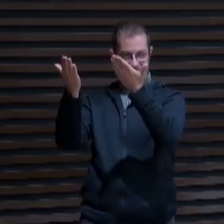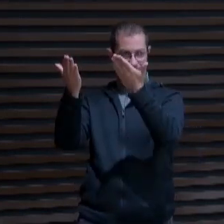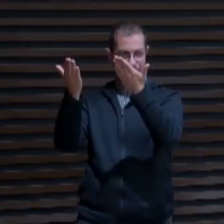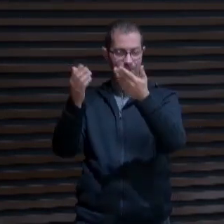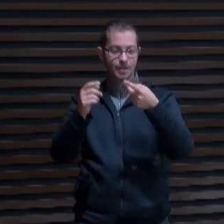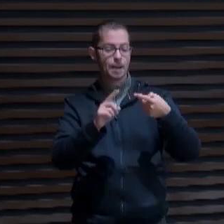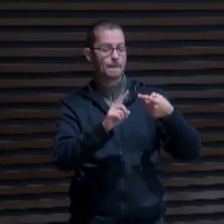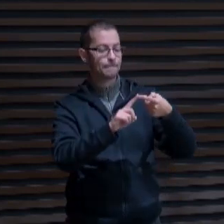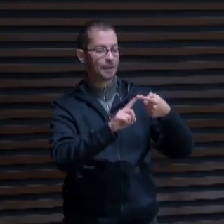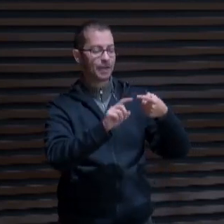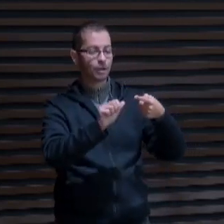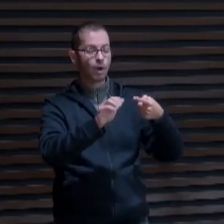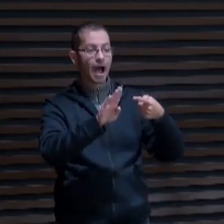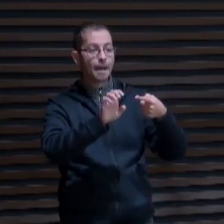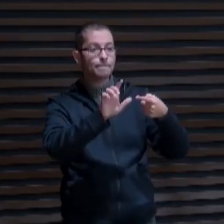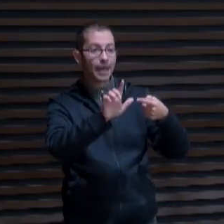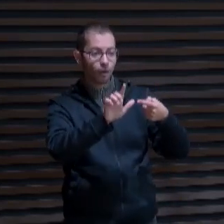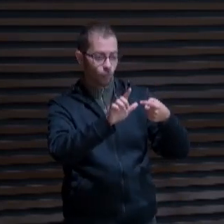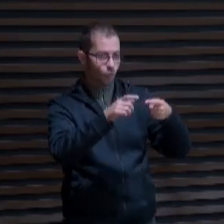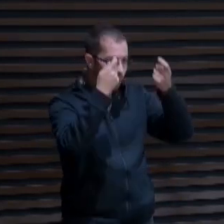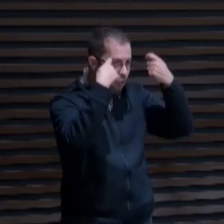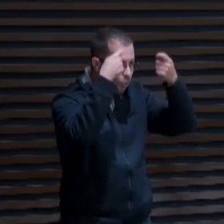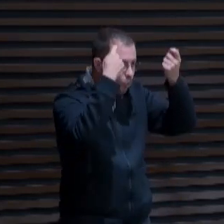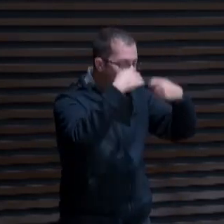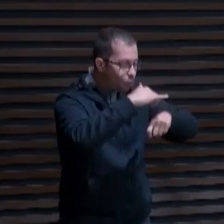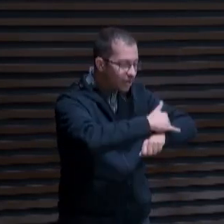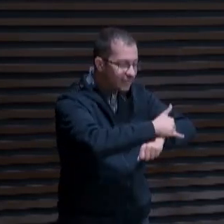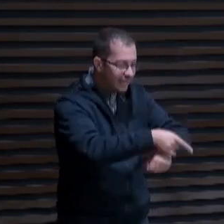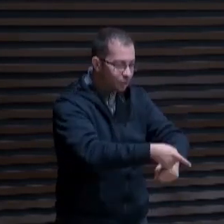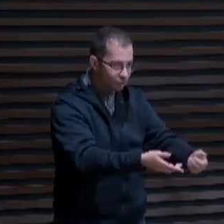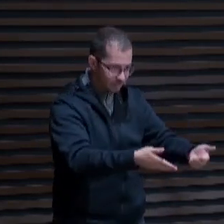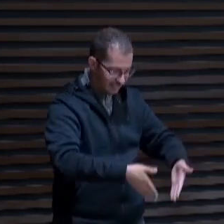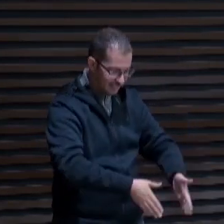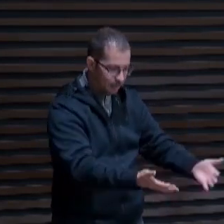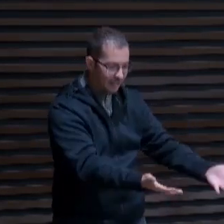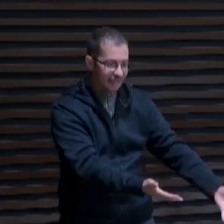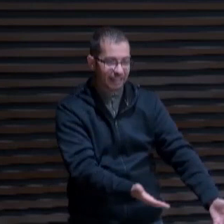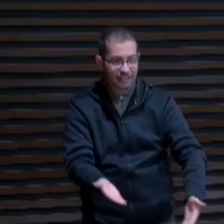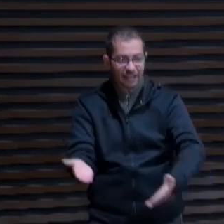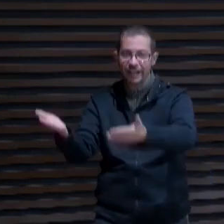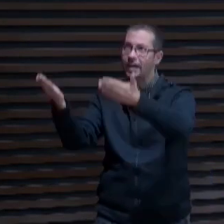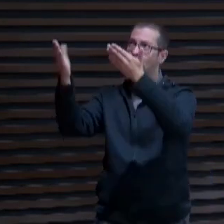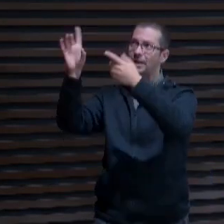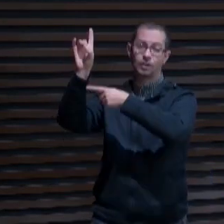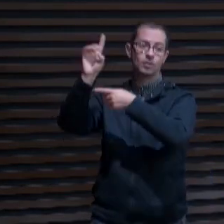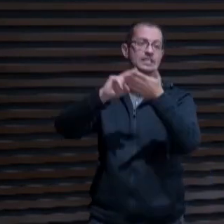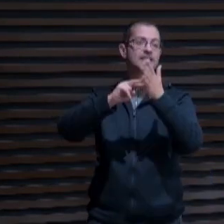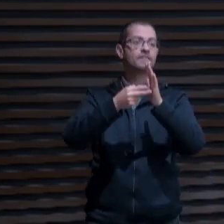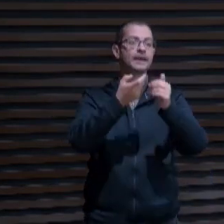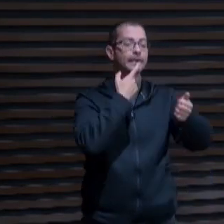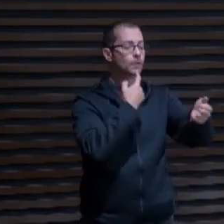Abel, quando entrega o cordeiro, é o sangue do cordeiro que é derramado. Ele